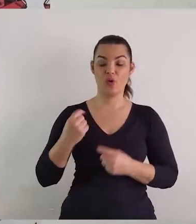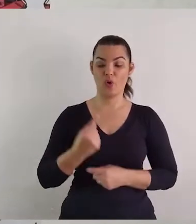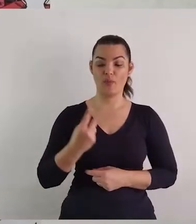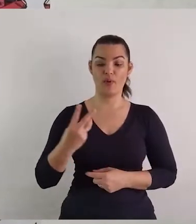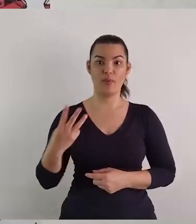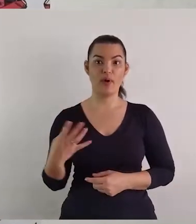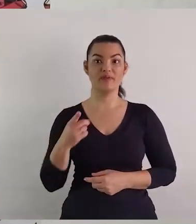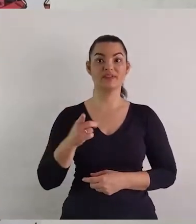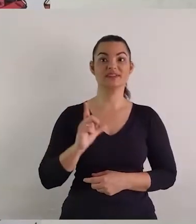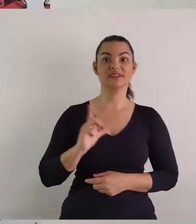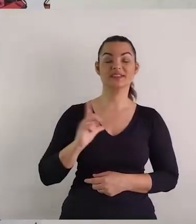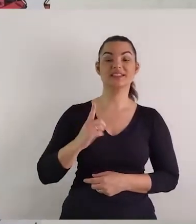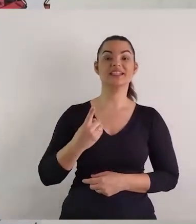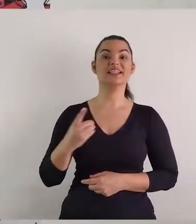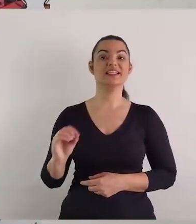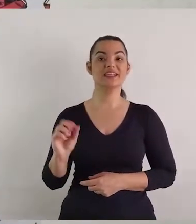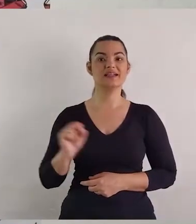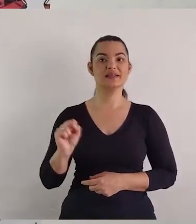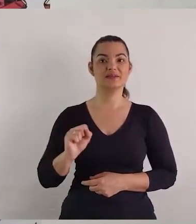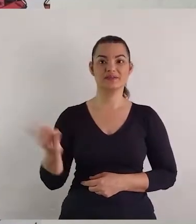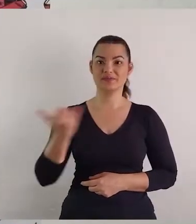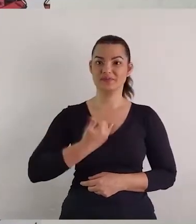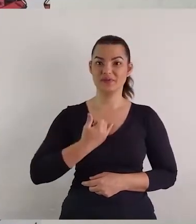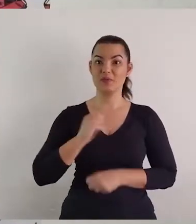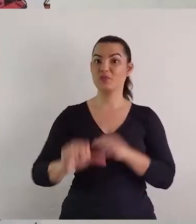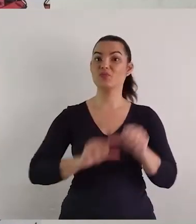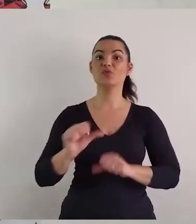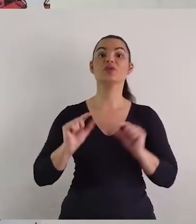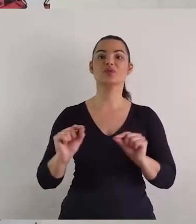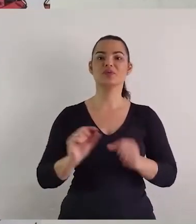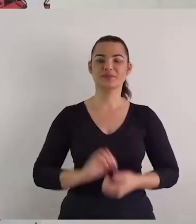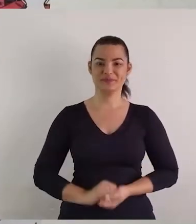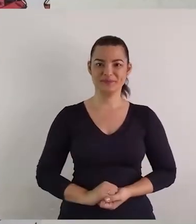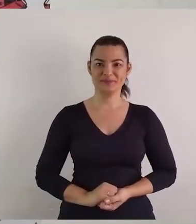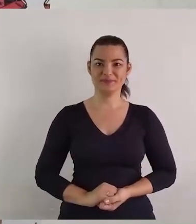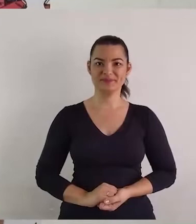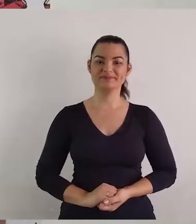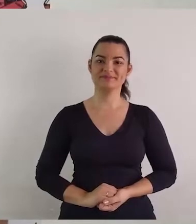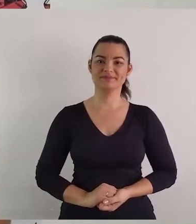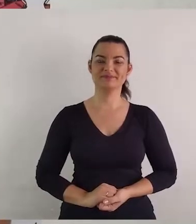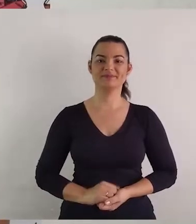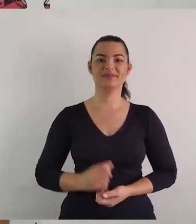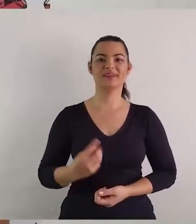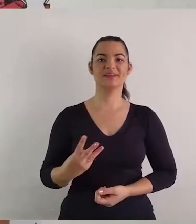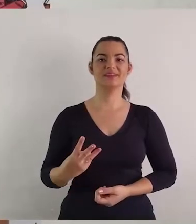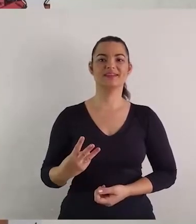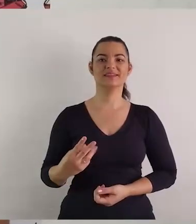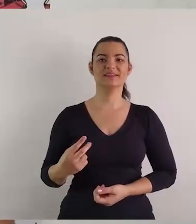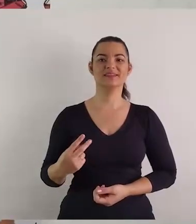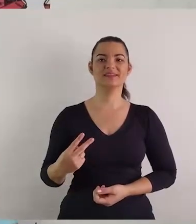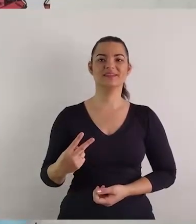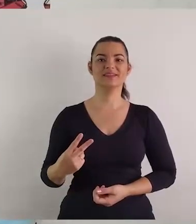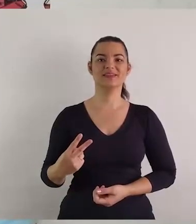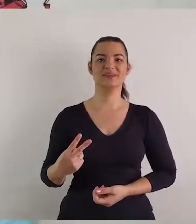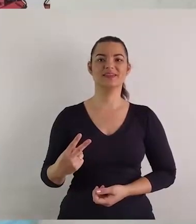terão 10 segundos para dizer o que mudou, tá bom? Então vamos lá?